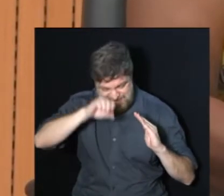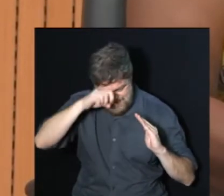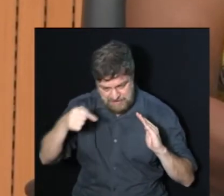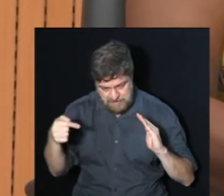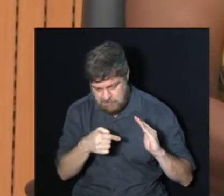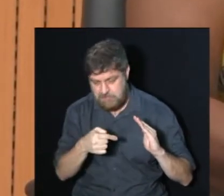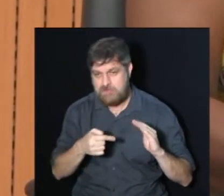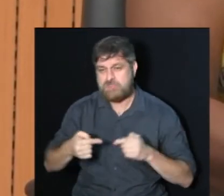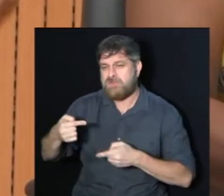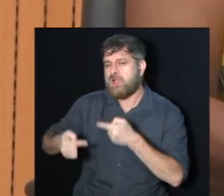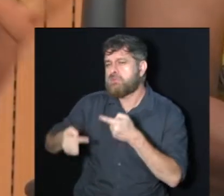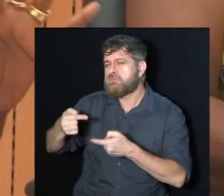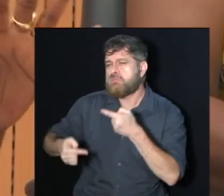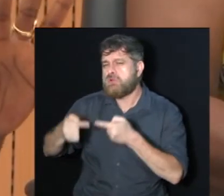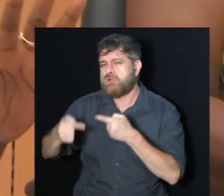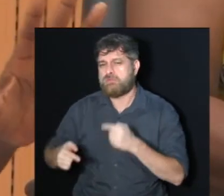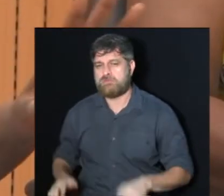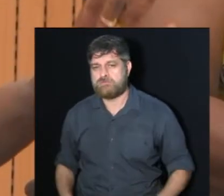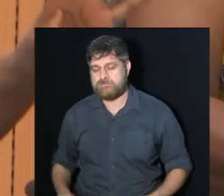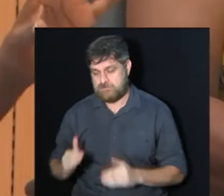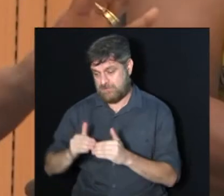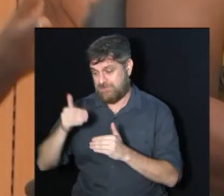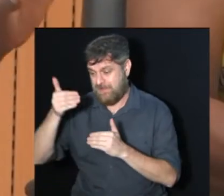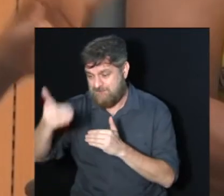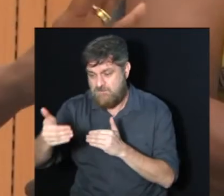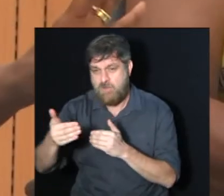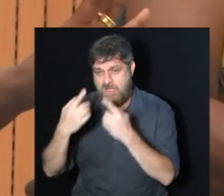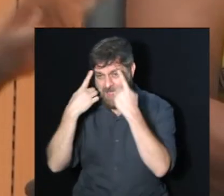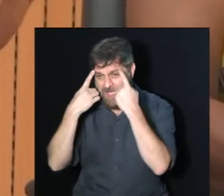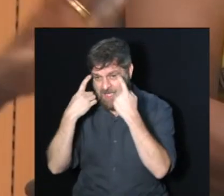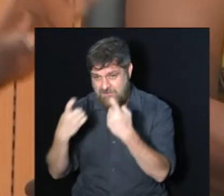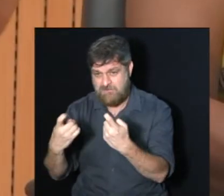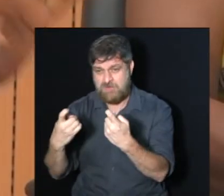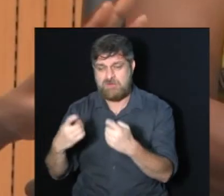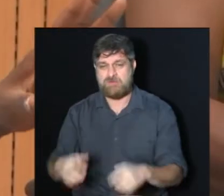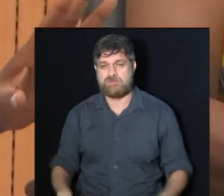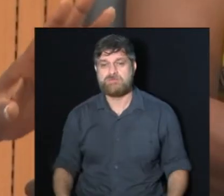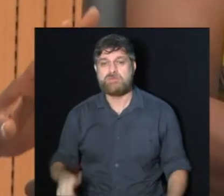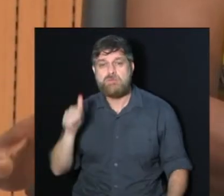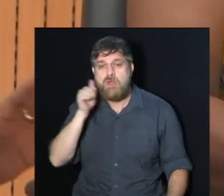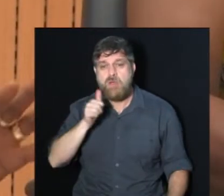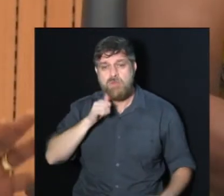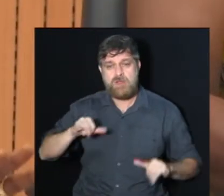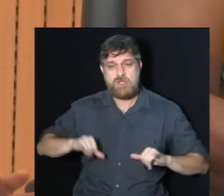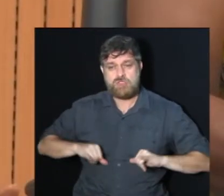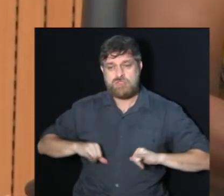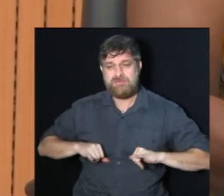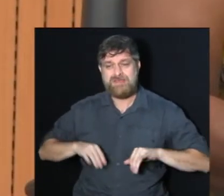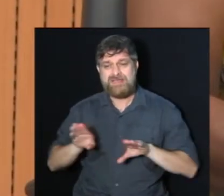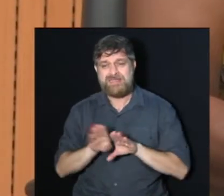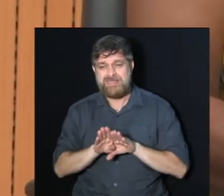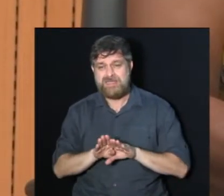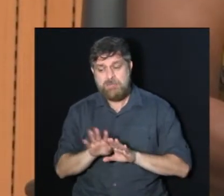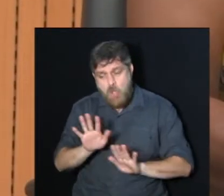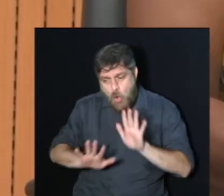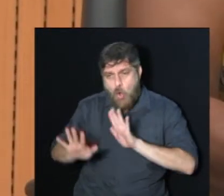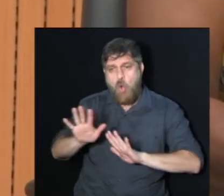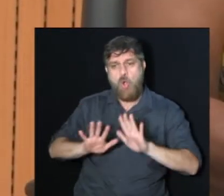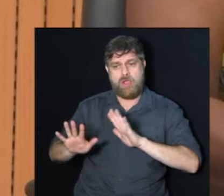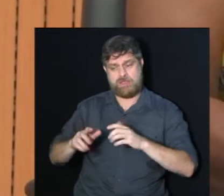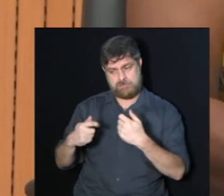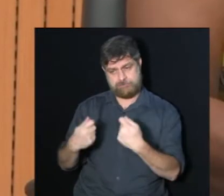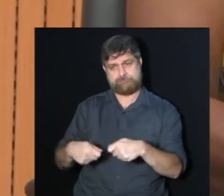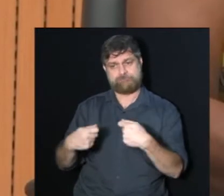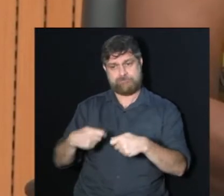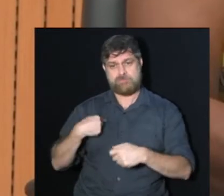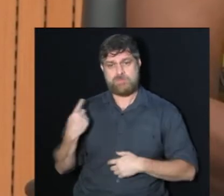aqui discutindo para fora a violência da mulher, nós também precisamos tomar cuidado,